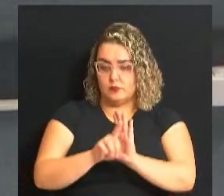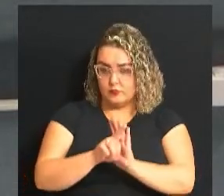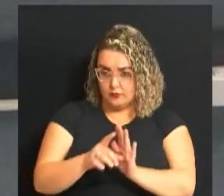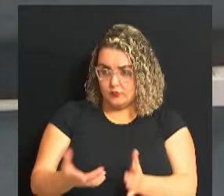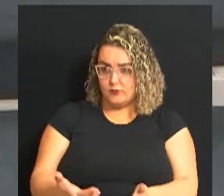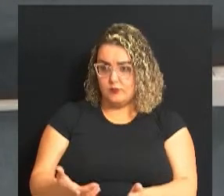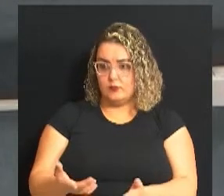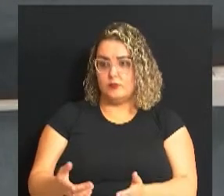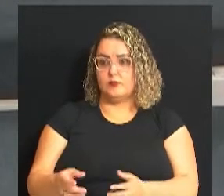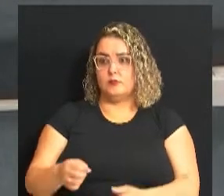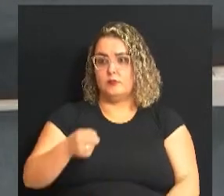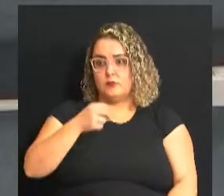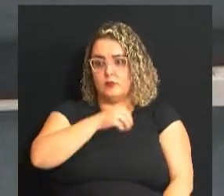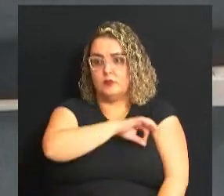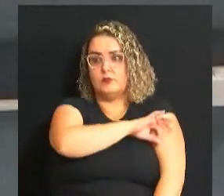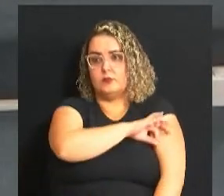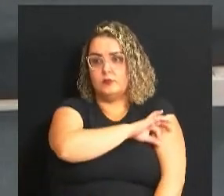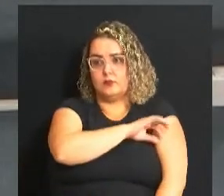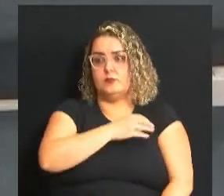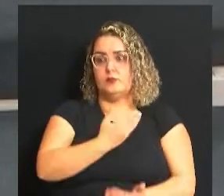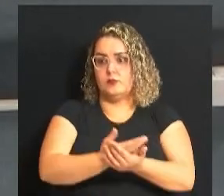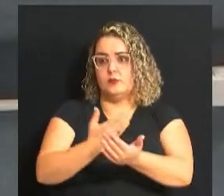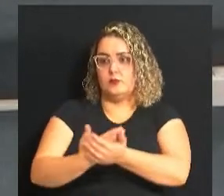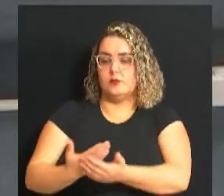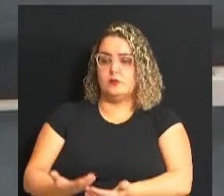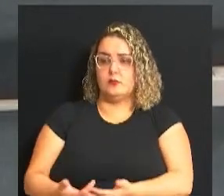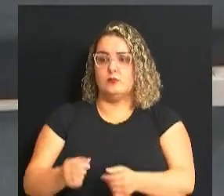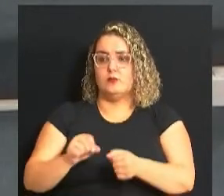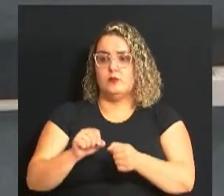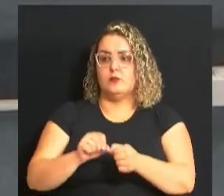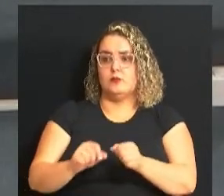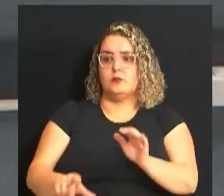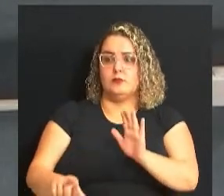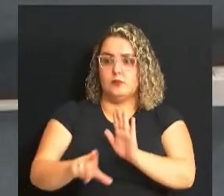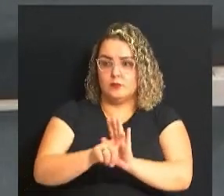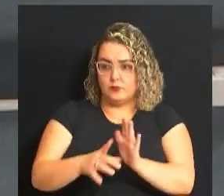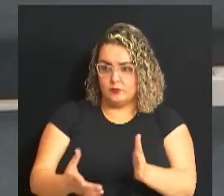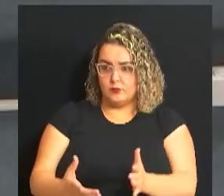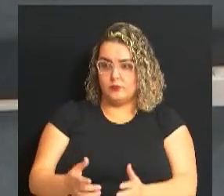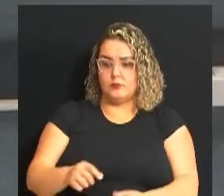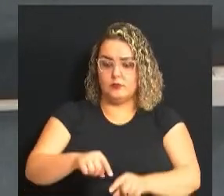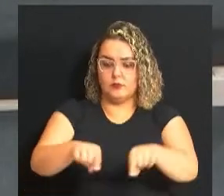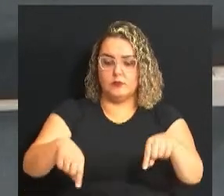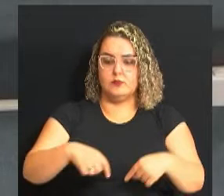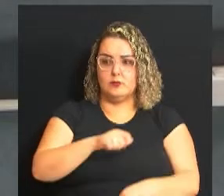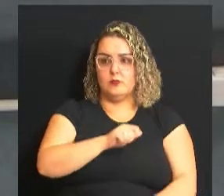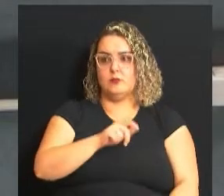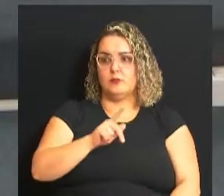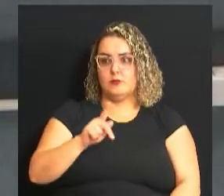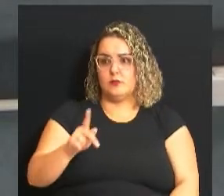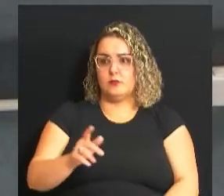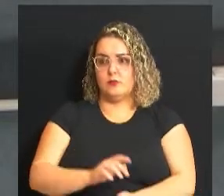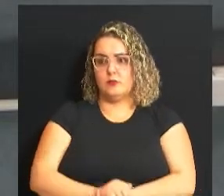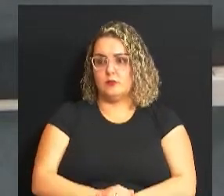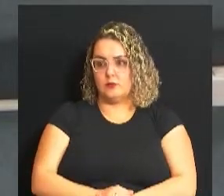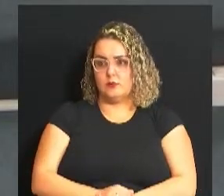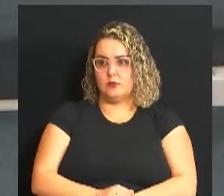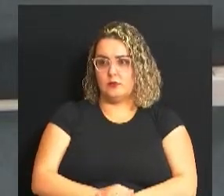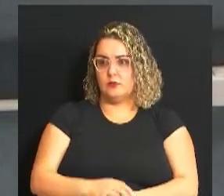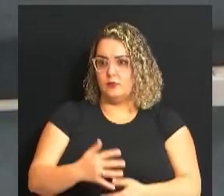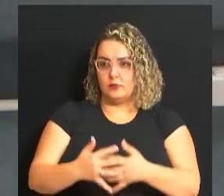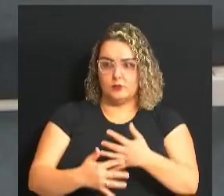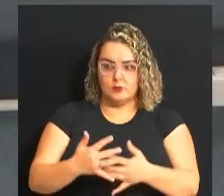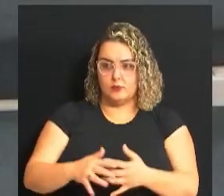estudos e obras, faça a legitimação de áreas em APP. Então, não impede. Quando